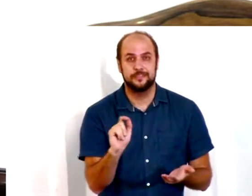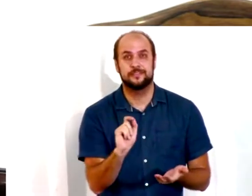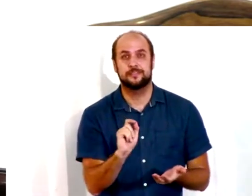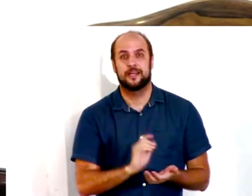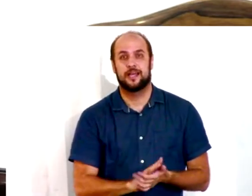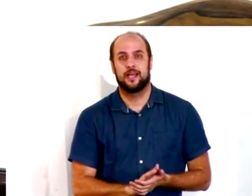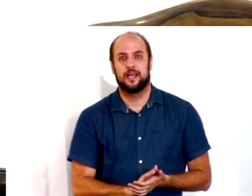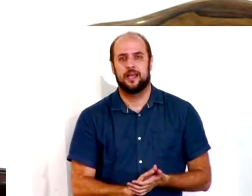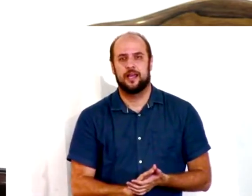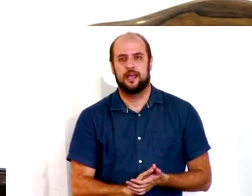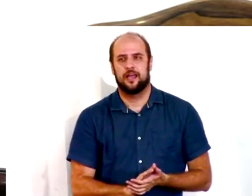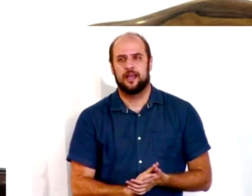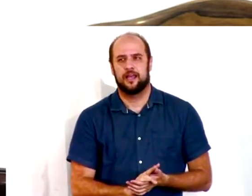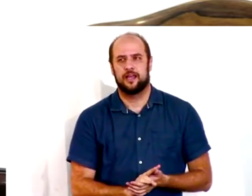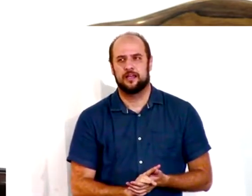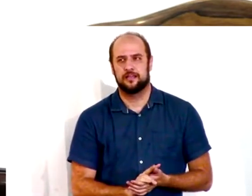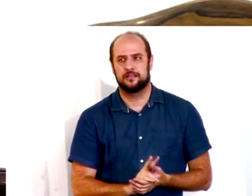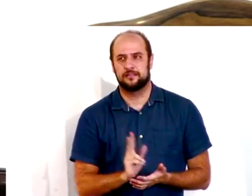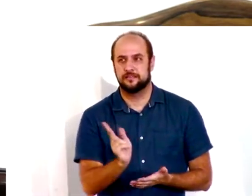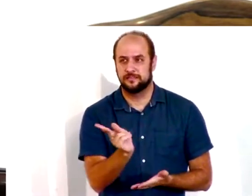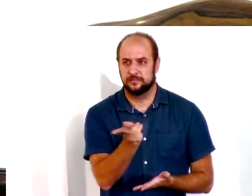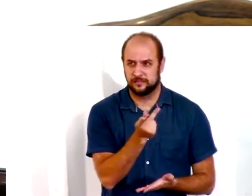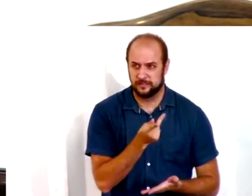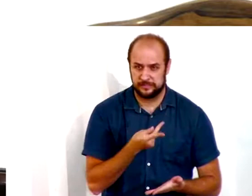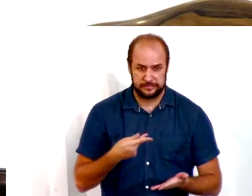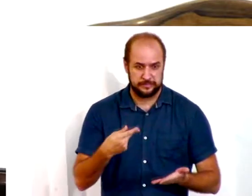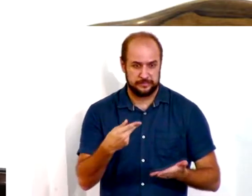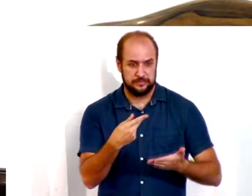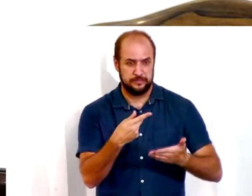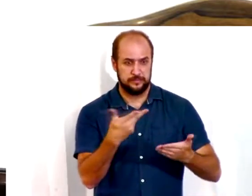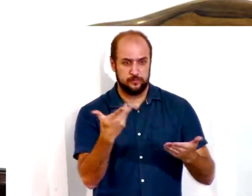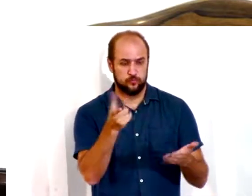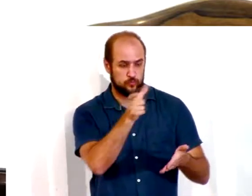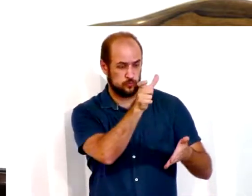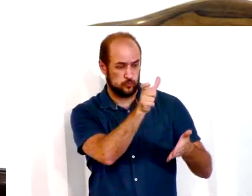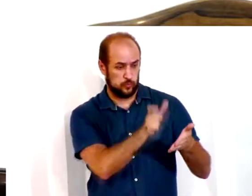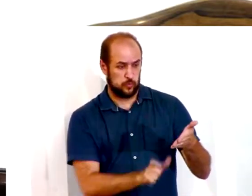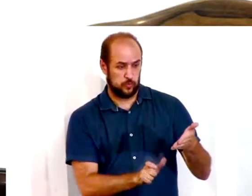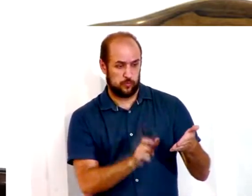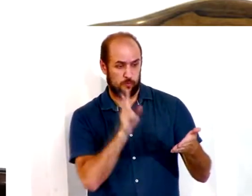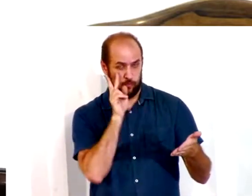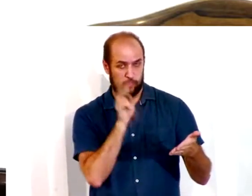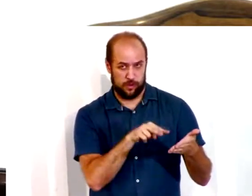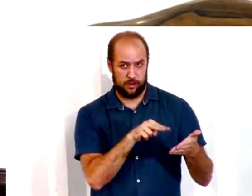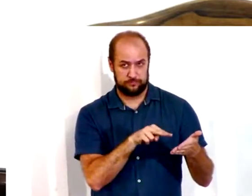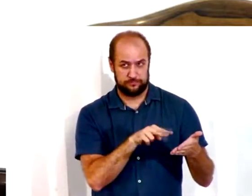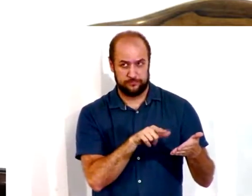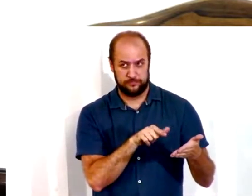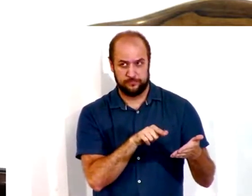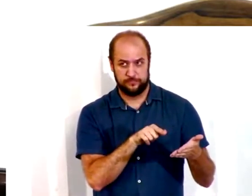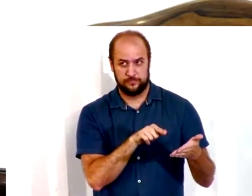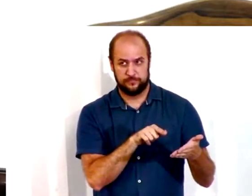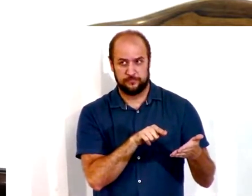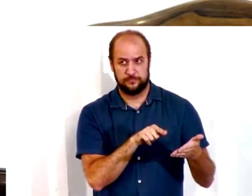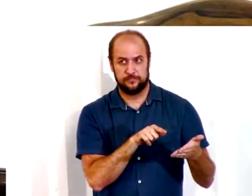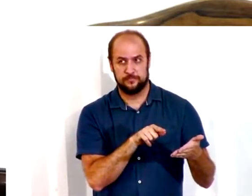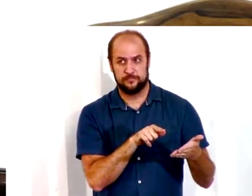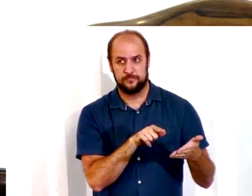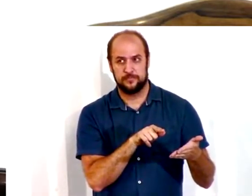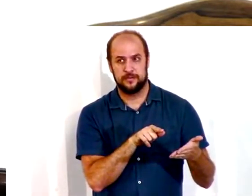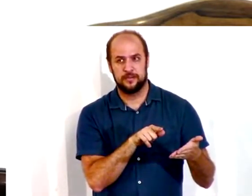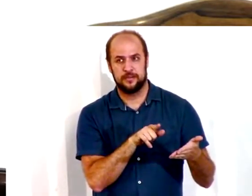para vocês ilustrarem aquilo que vocês veem e